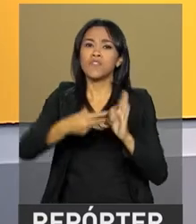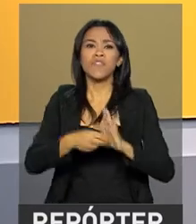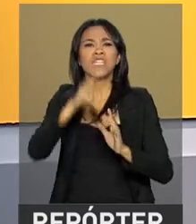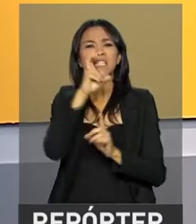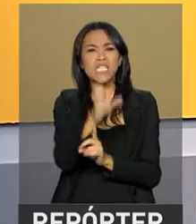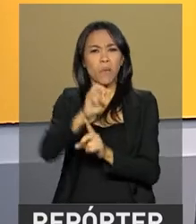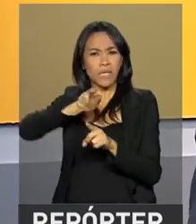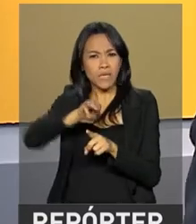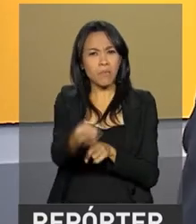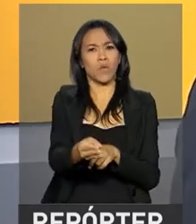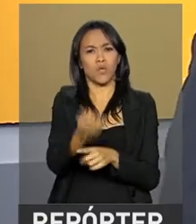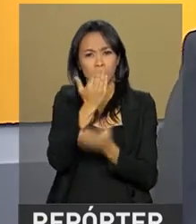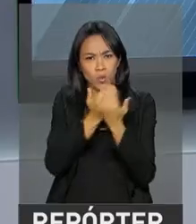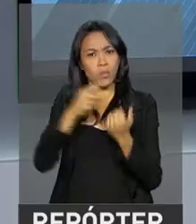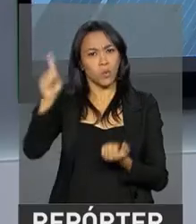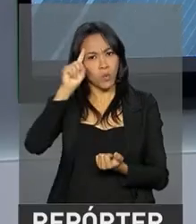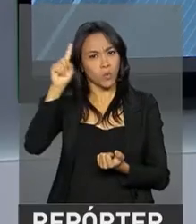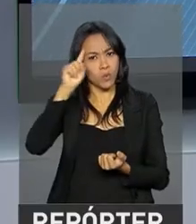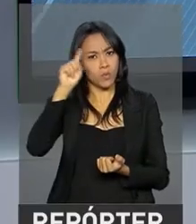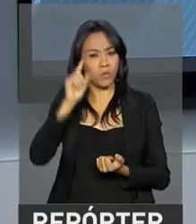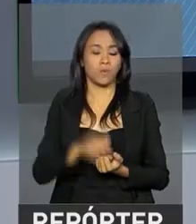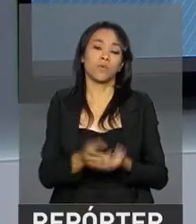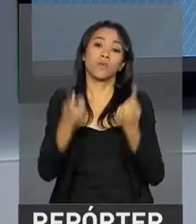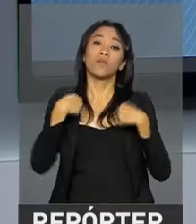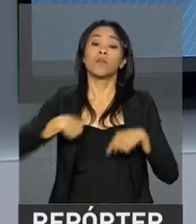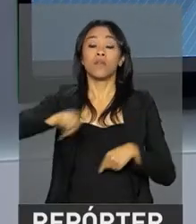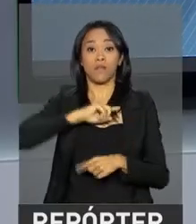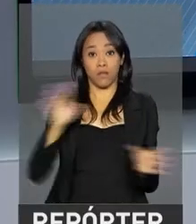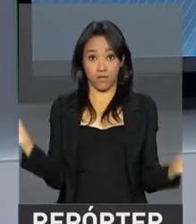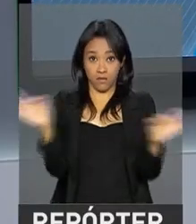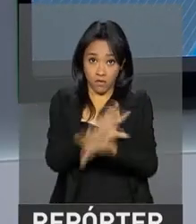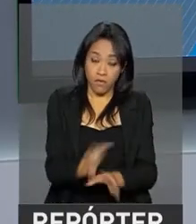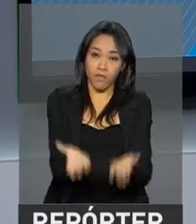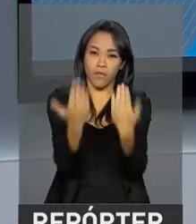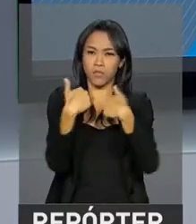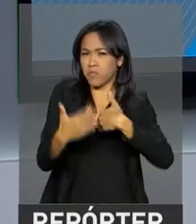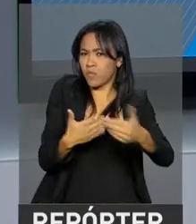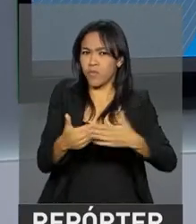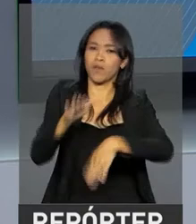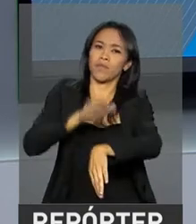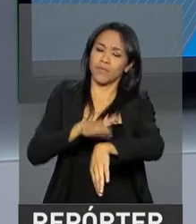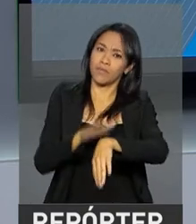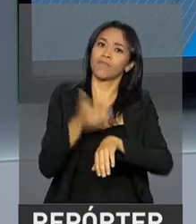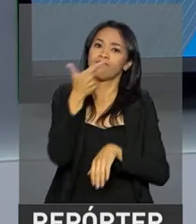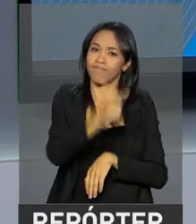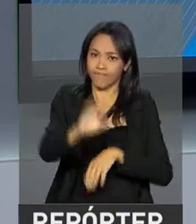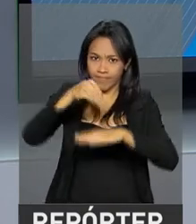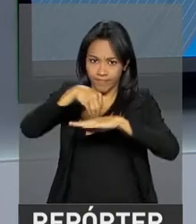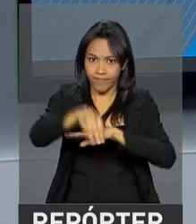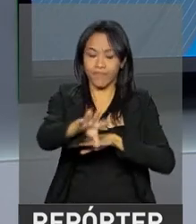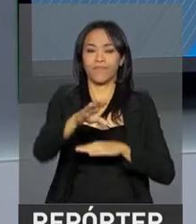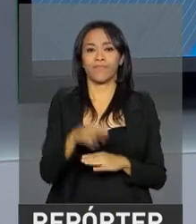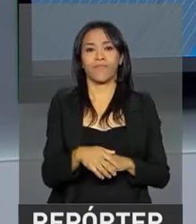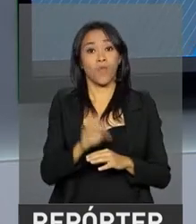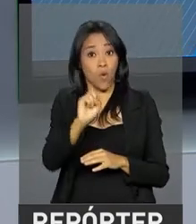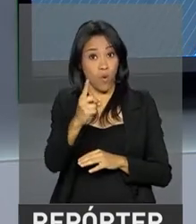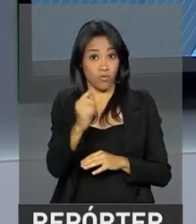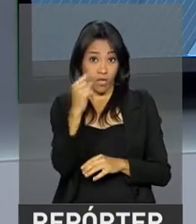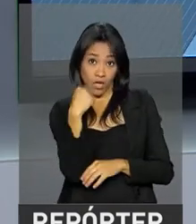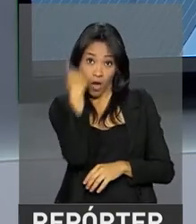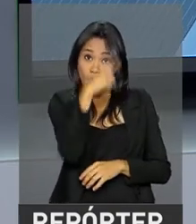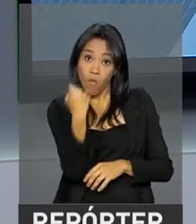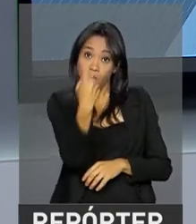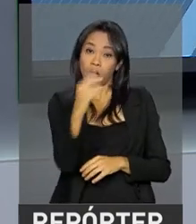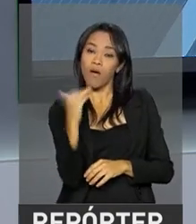todos os dias o repórter ibérica por aqui voltamos a qualquer momento com outras informações ou em uma hora